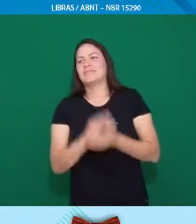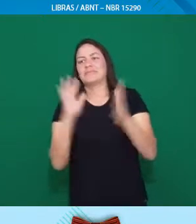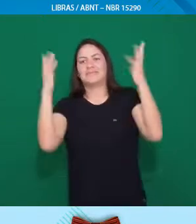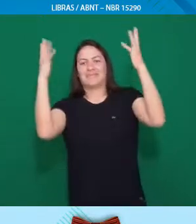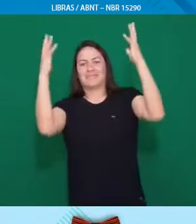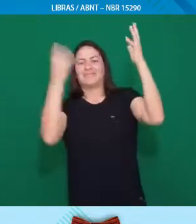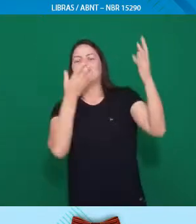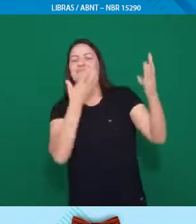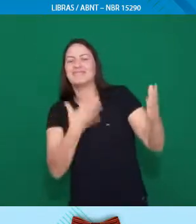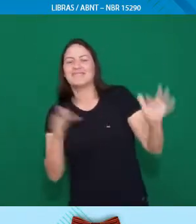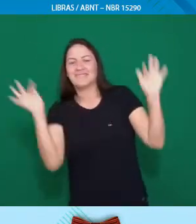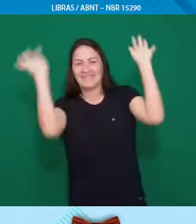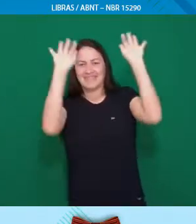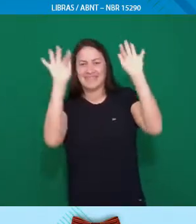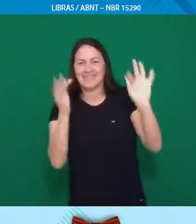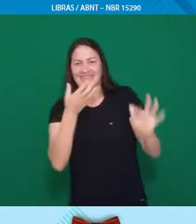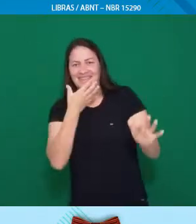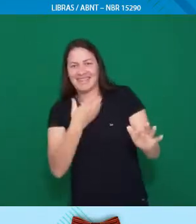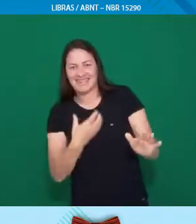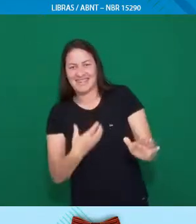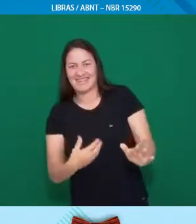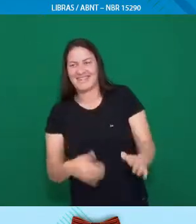E aí